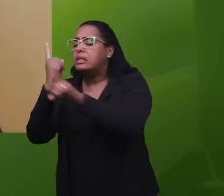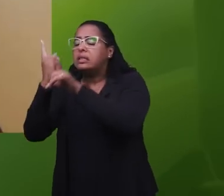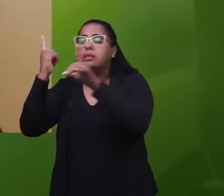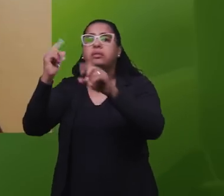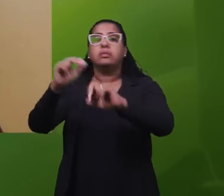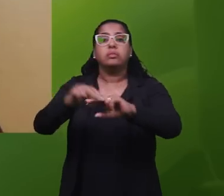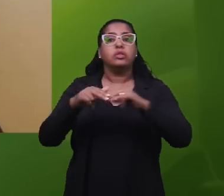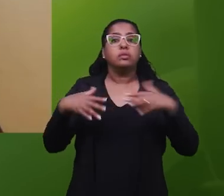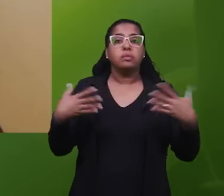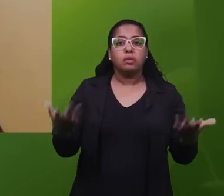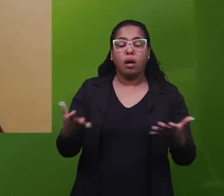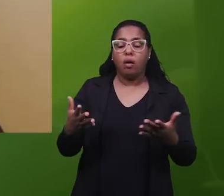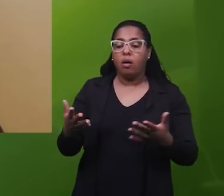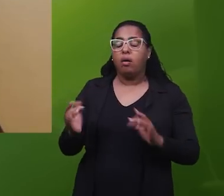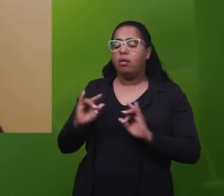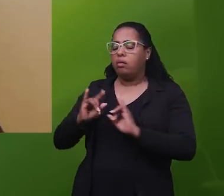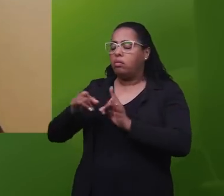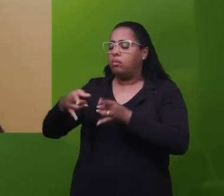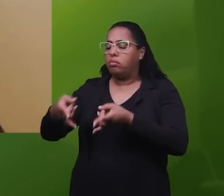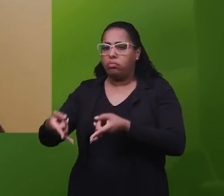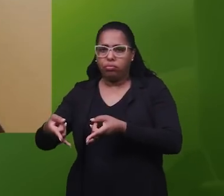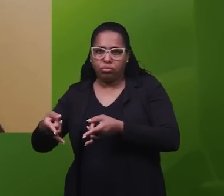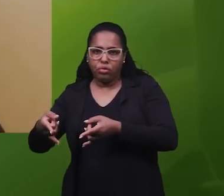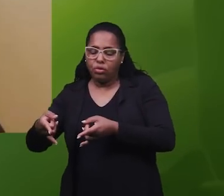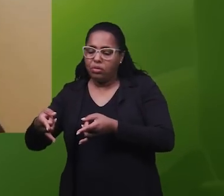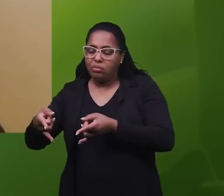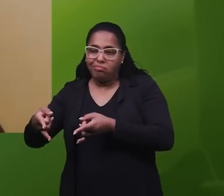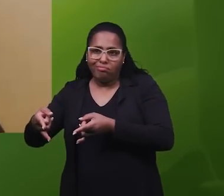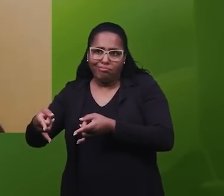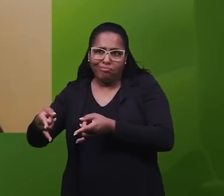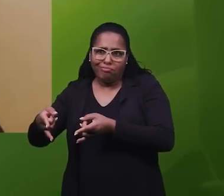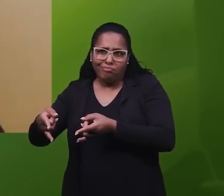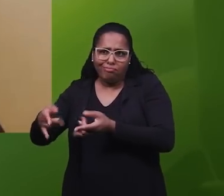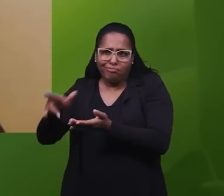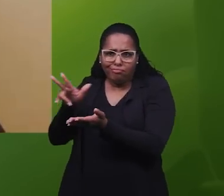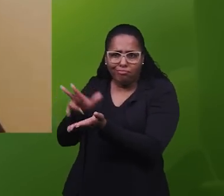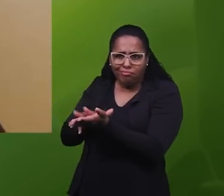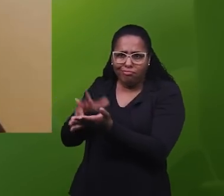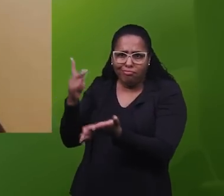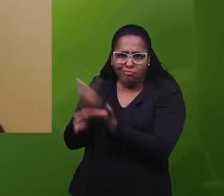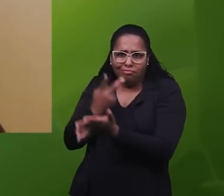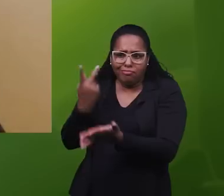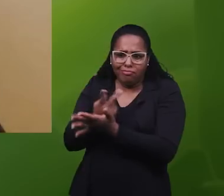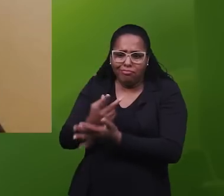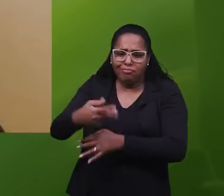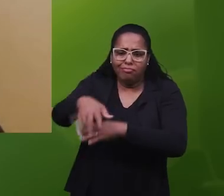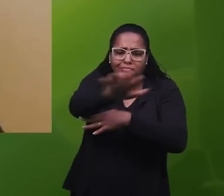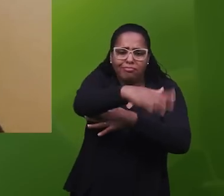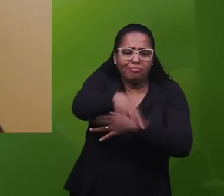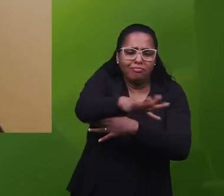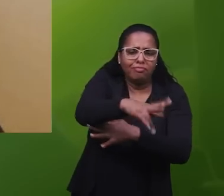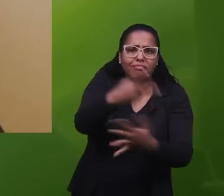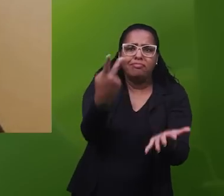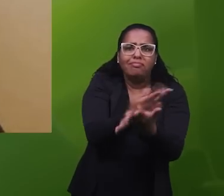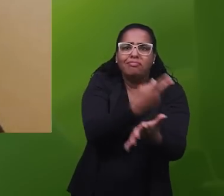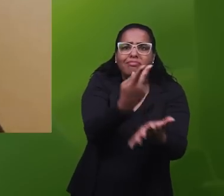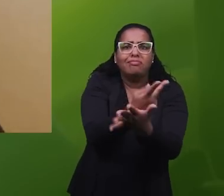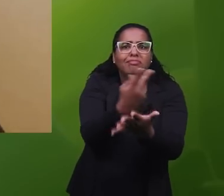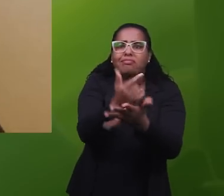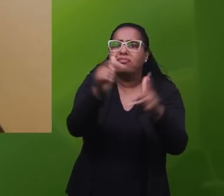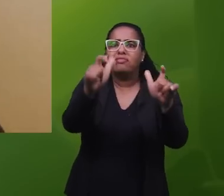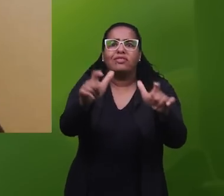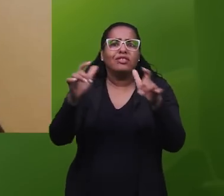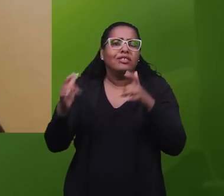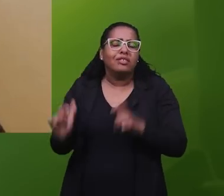noivo porque ele foi buscado nos lugares errados, onde ele não